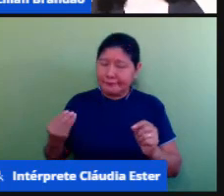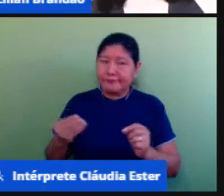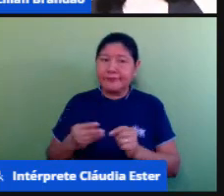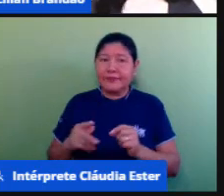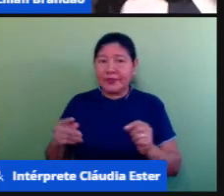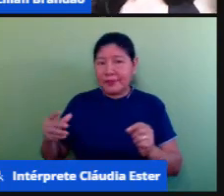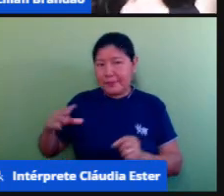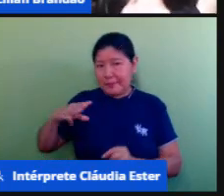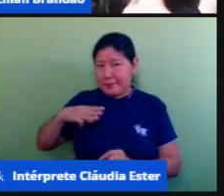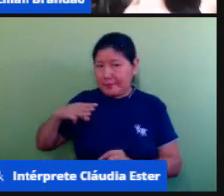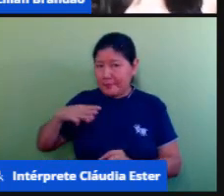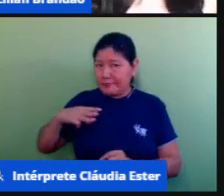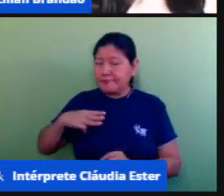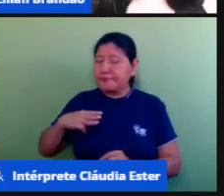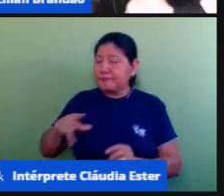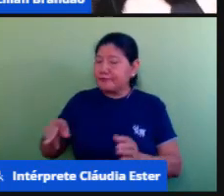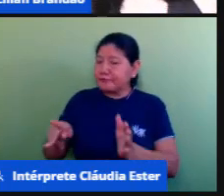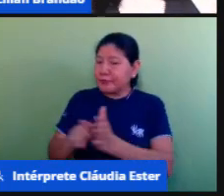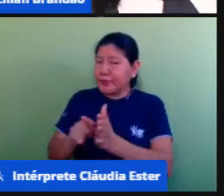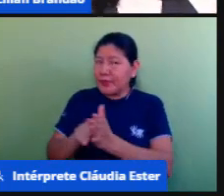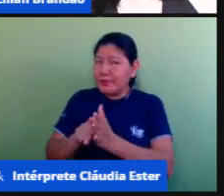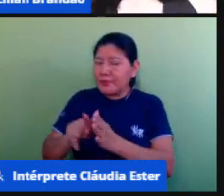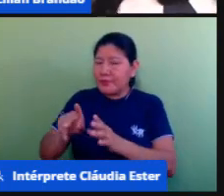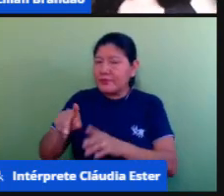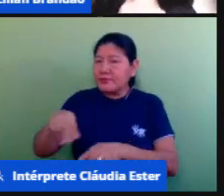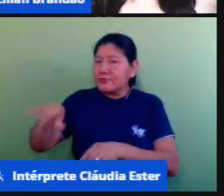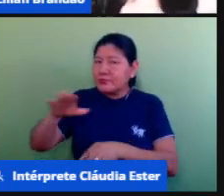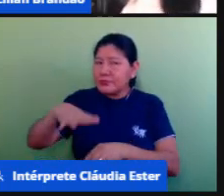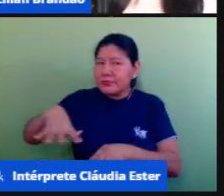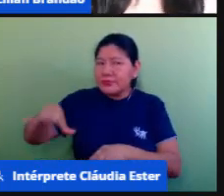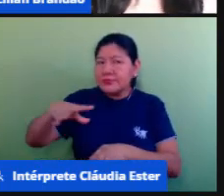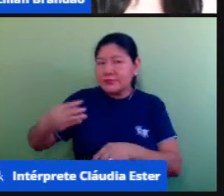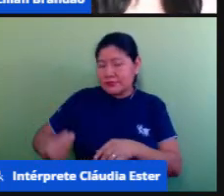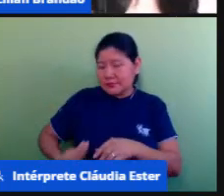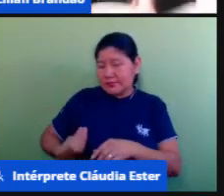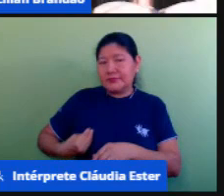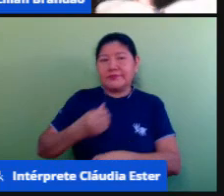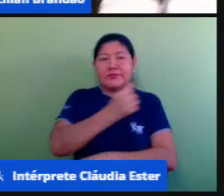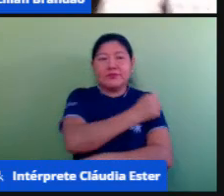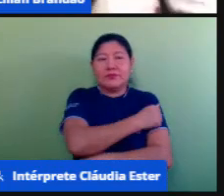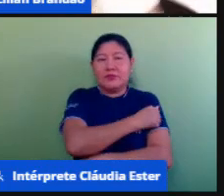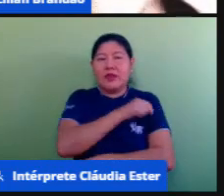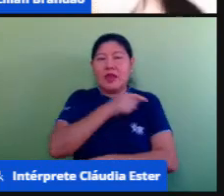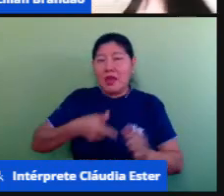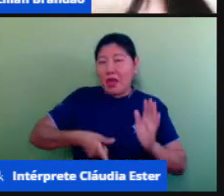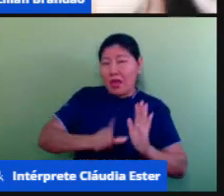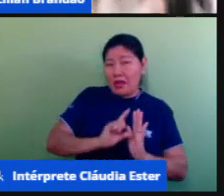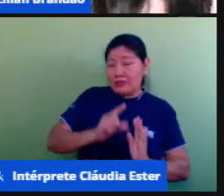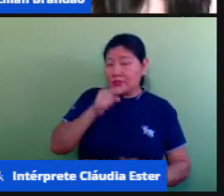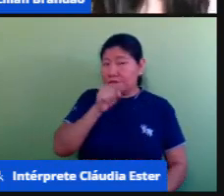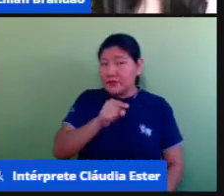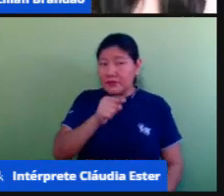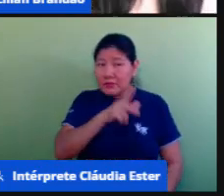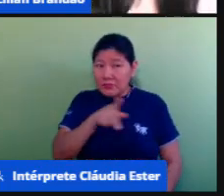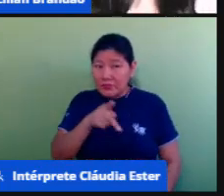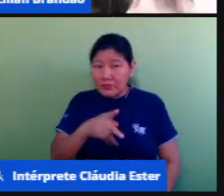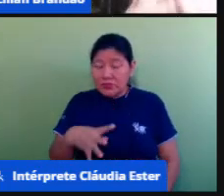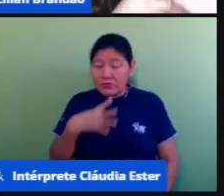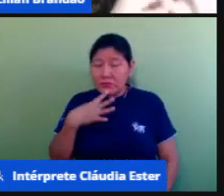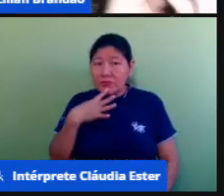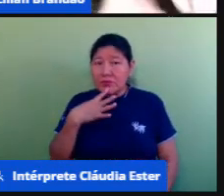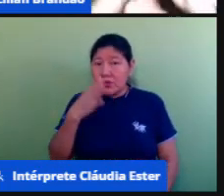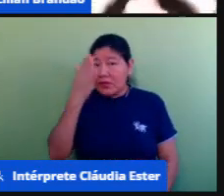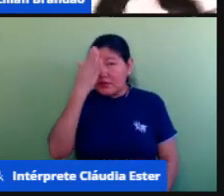esse aluno em anos anteriores, você sabe como era o seu aluno. Então, antes da gente mensurar algum tipo